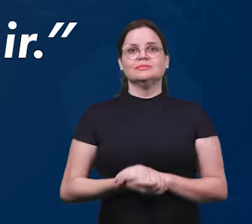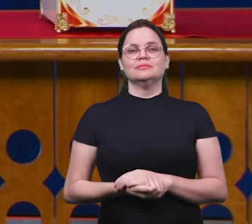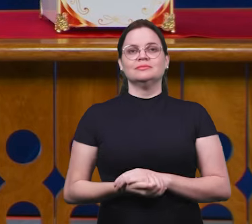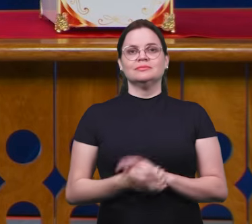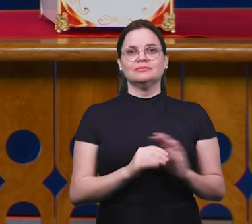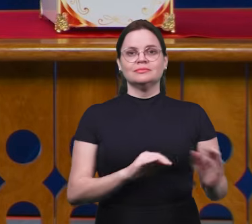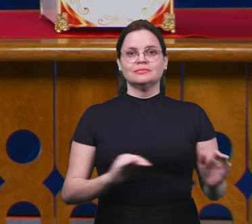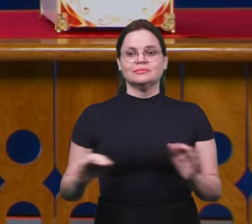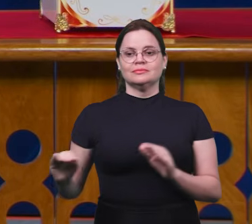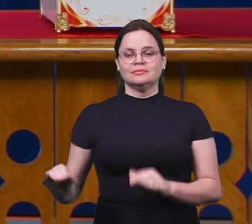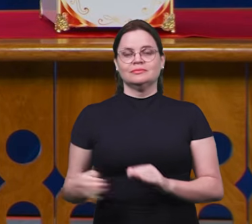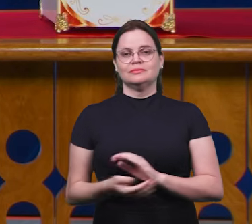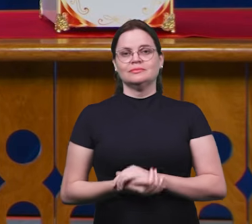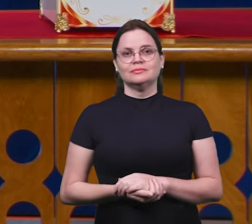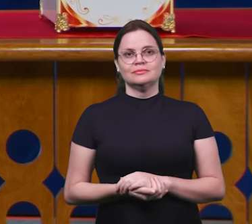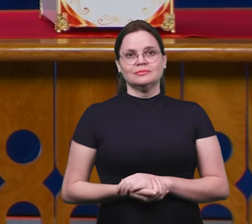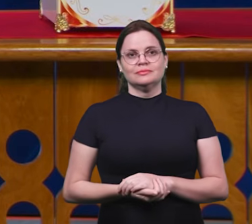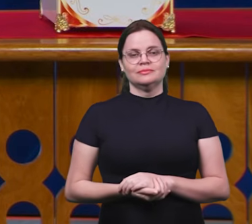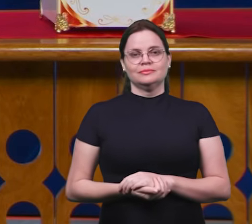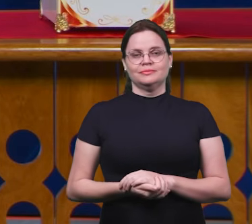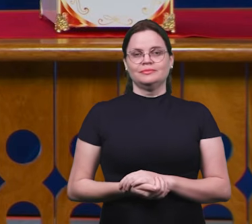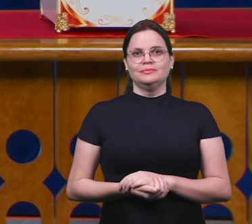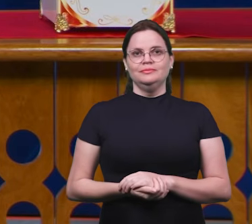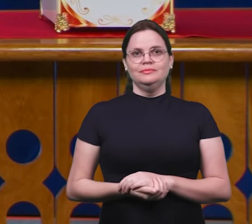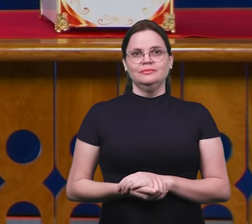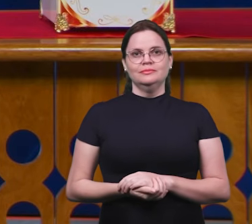ir. Glória a Jesus.